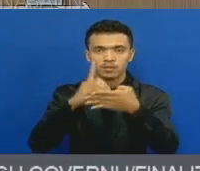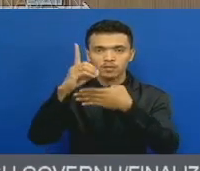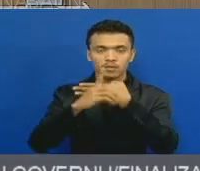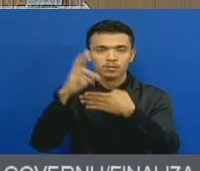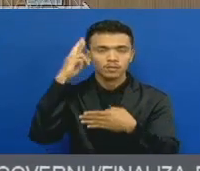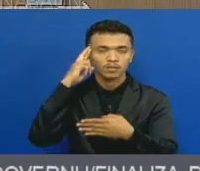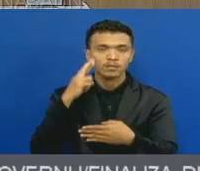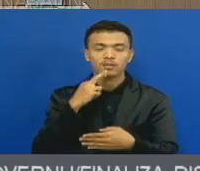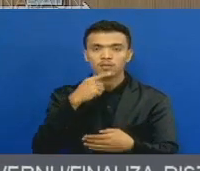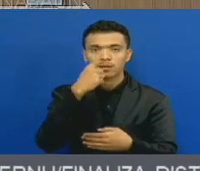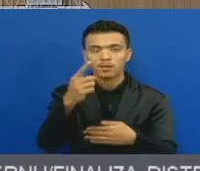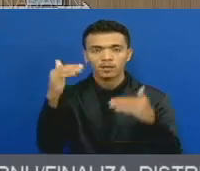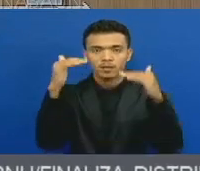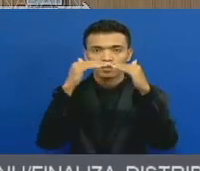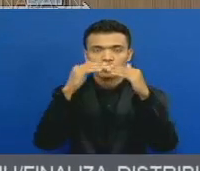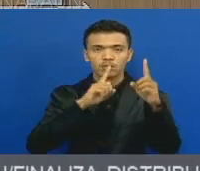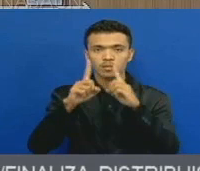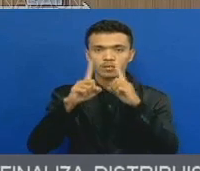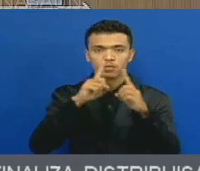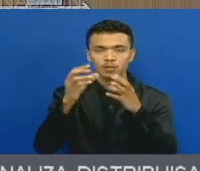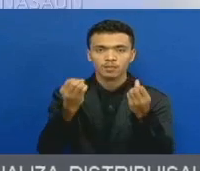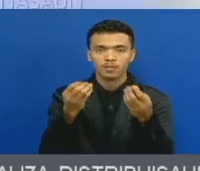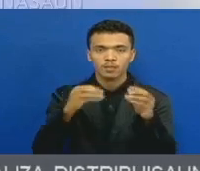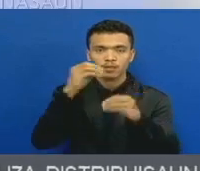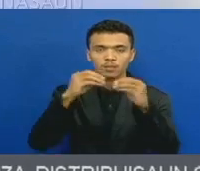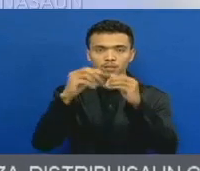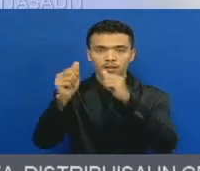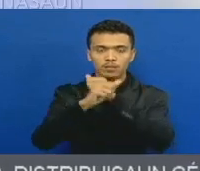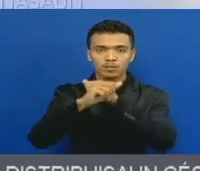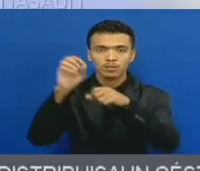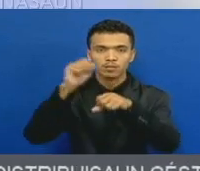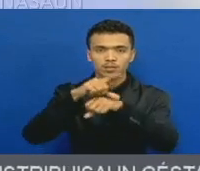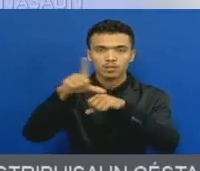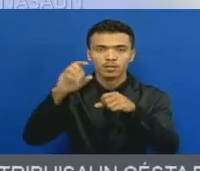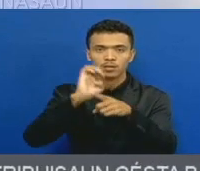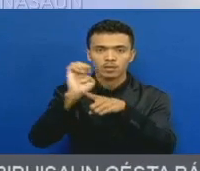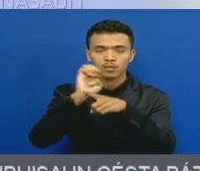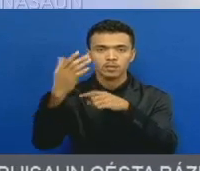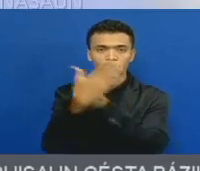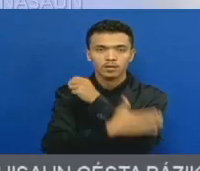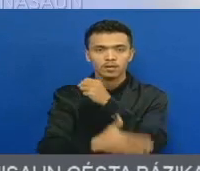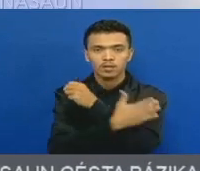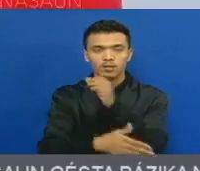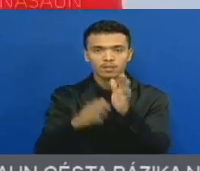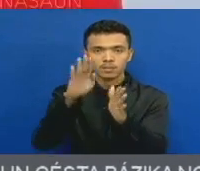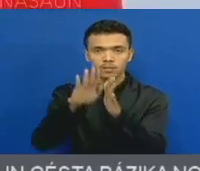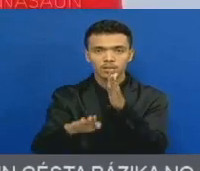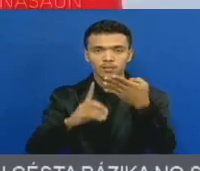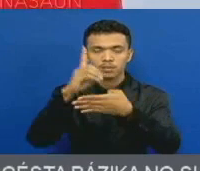Horta Hakturi, conferência de Coalia Bara Clicona para assunto social no economia para nação Sira de menos